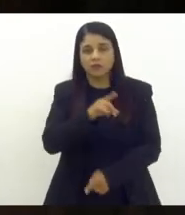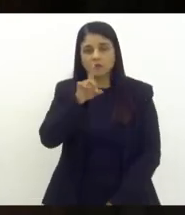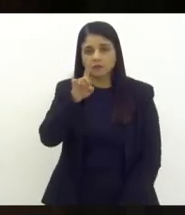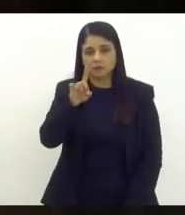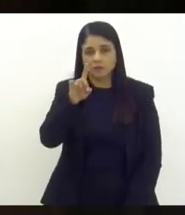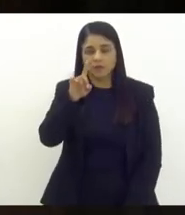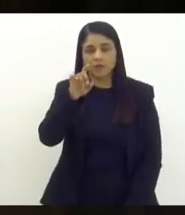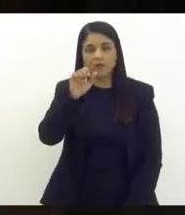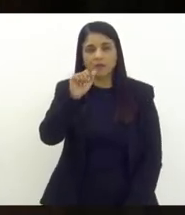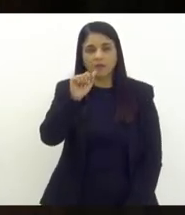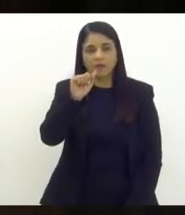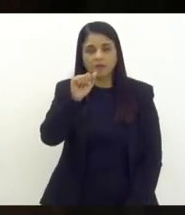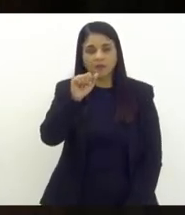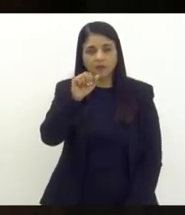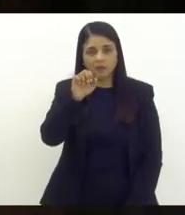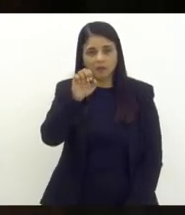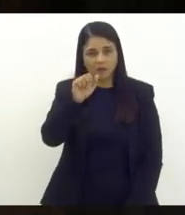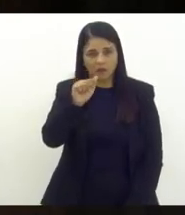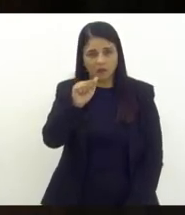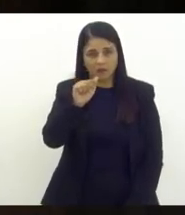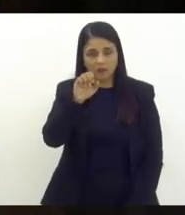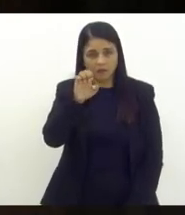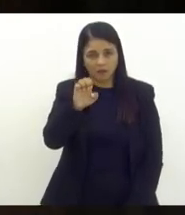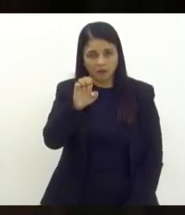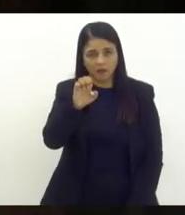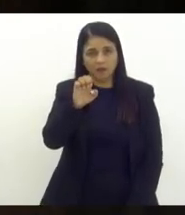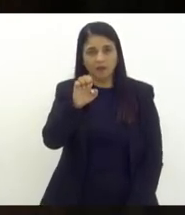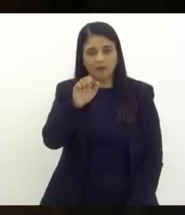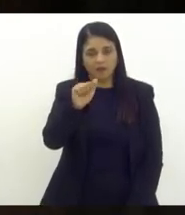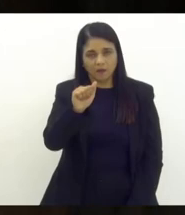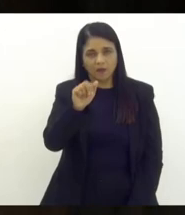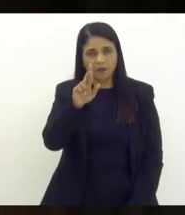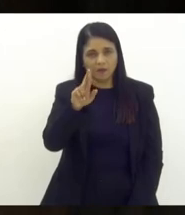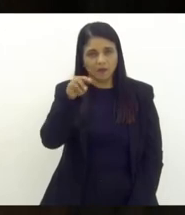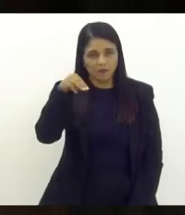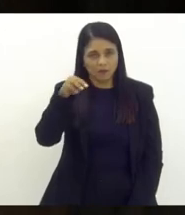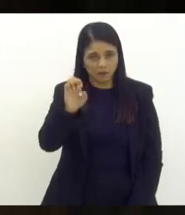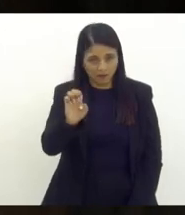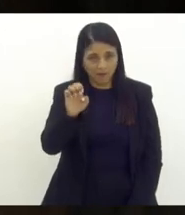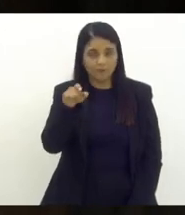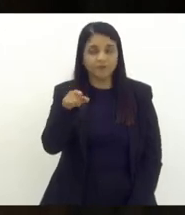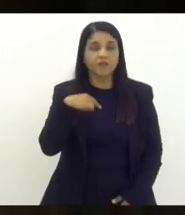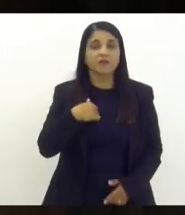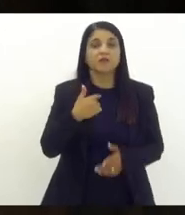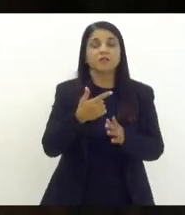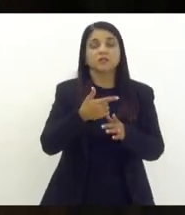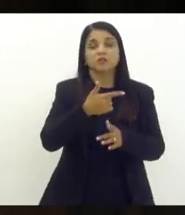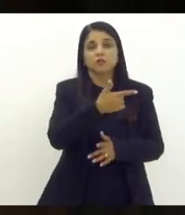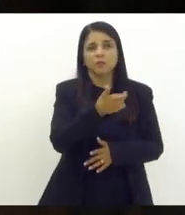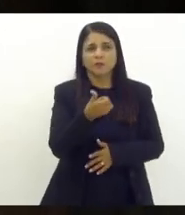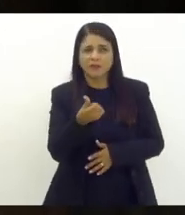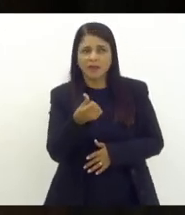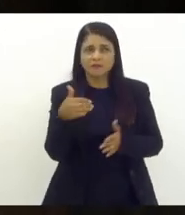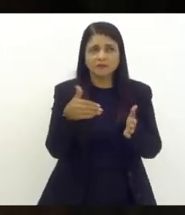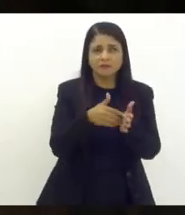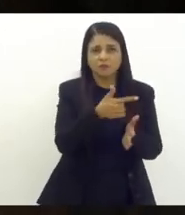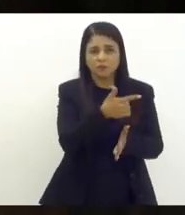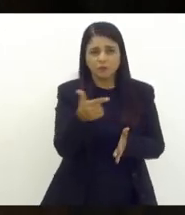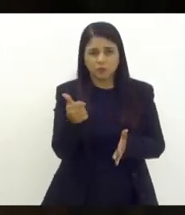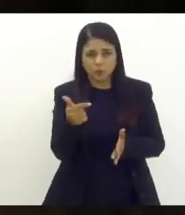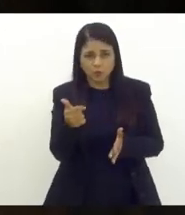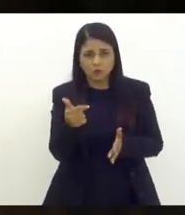d eh delegada titular da 22ª da Penha em 2010 e 2011 entre